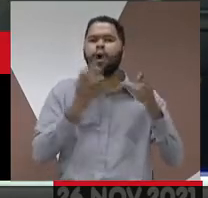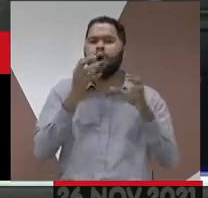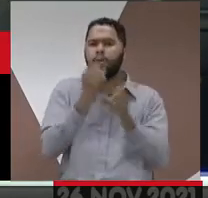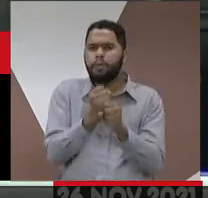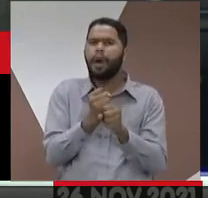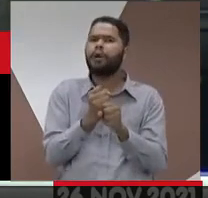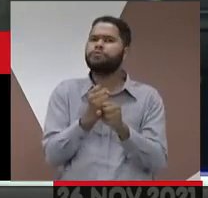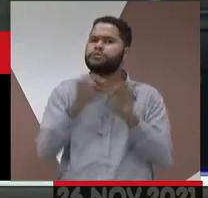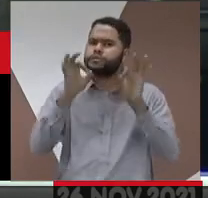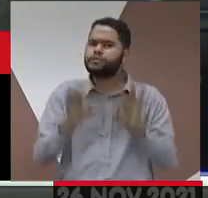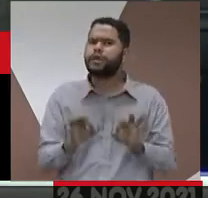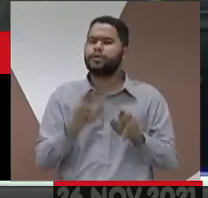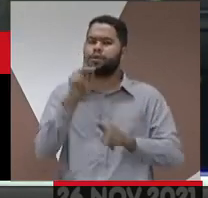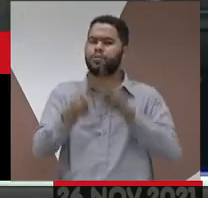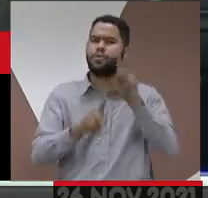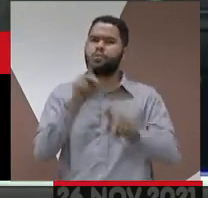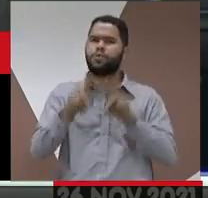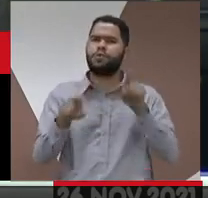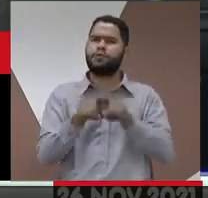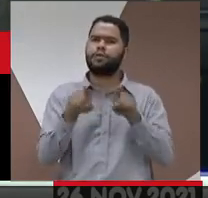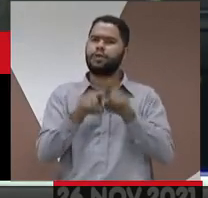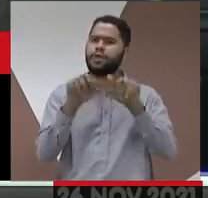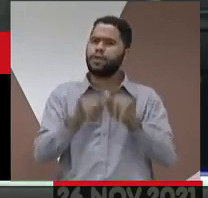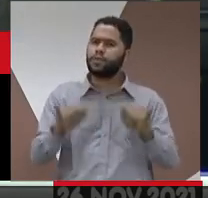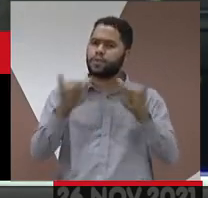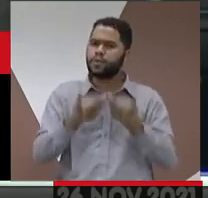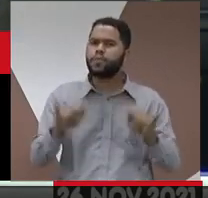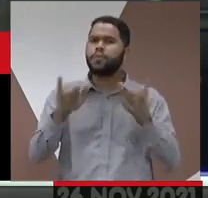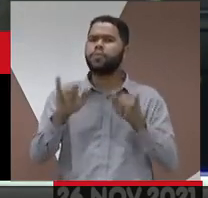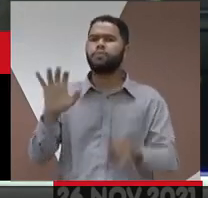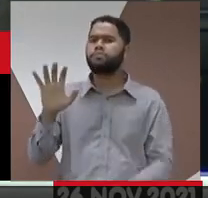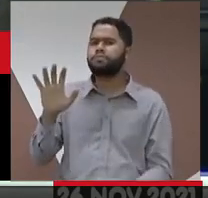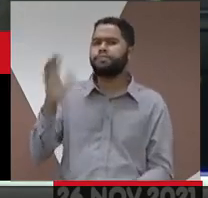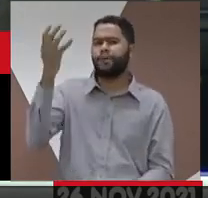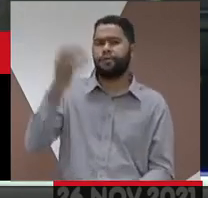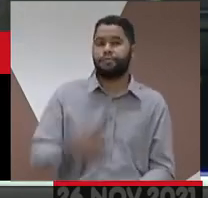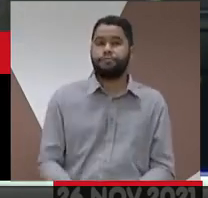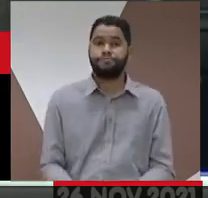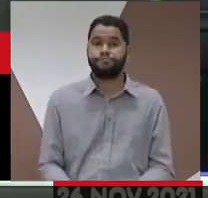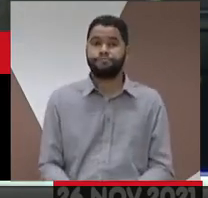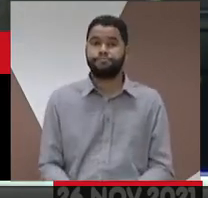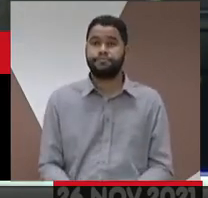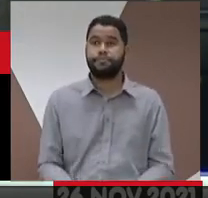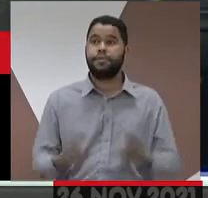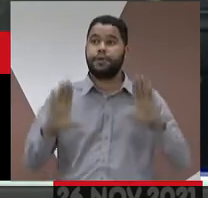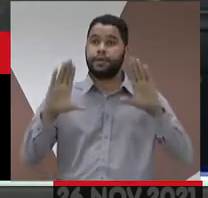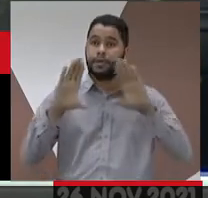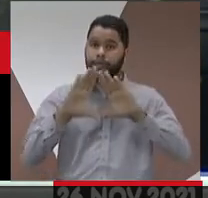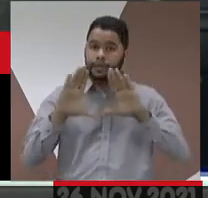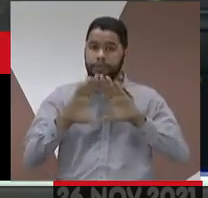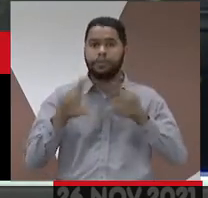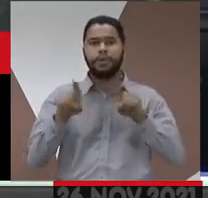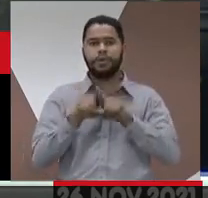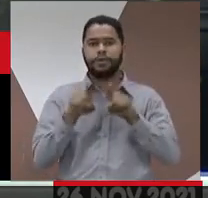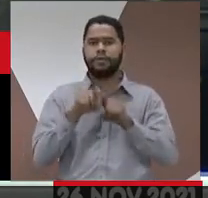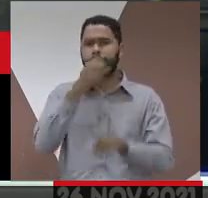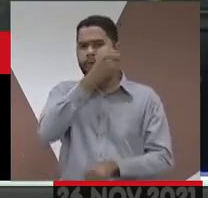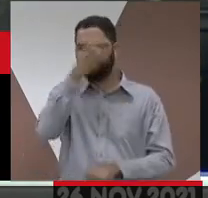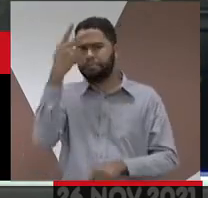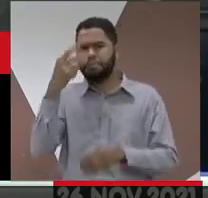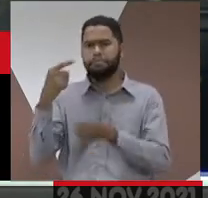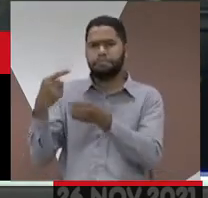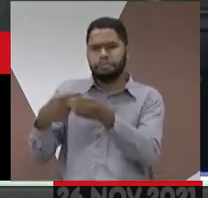claros, para que a população possa ser informada do que está acontecendo. A Assembleia Legislativa, os